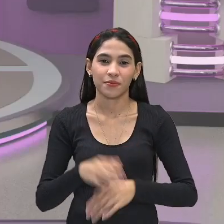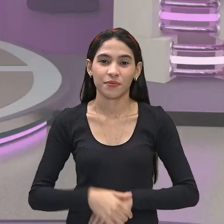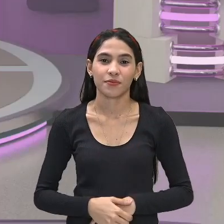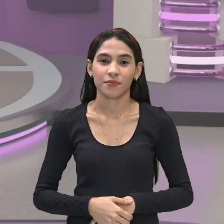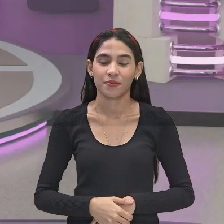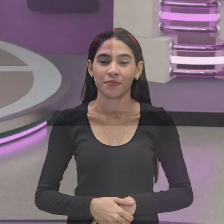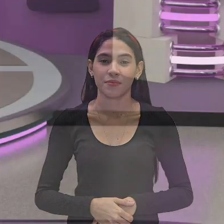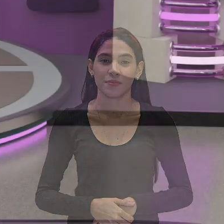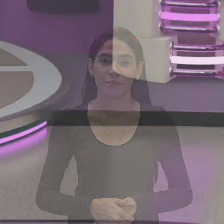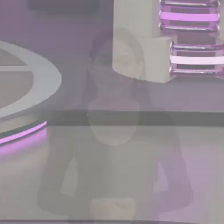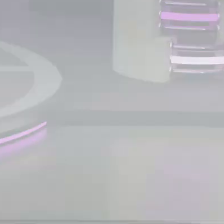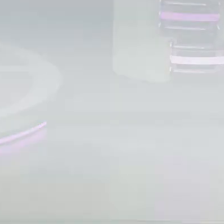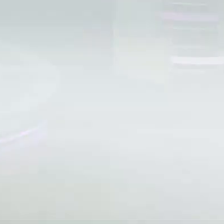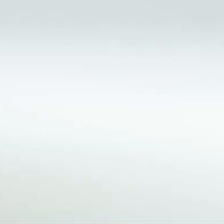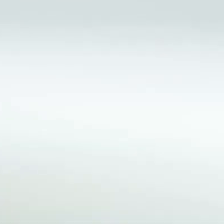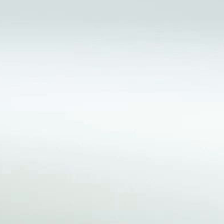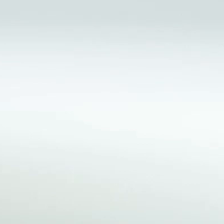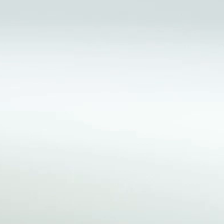da nossa aula.